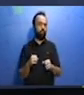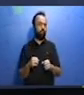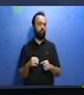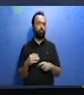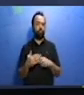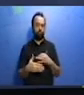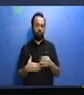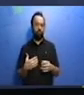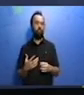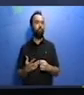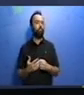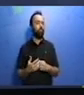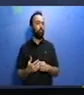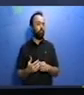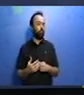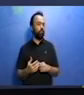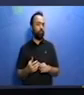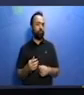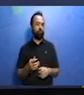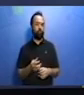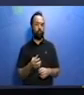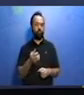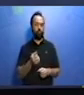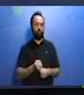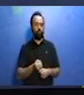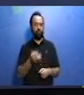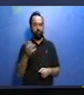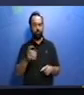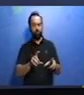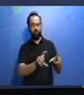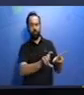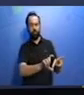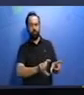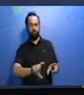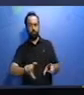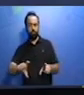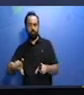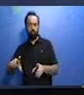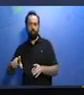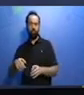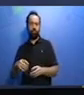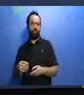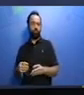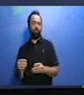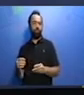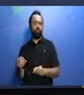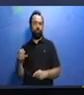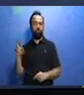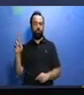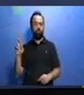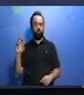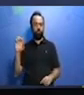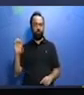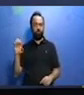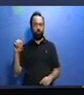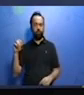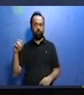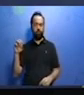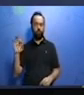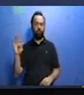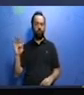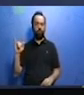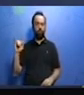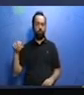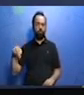Em seguida, o petróleo ele é bombeado por meio de oleodutos até as refinarias. Nas